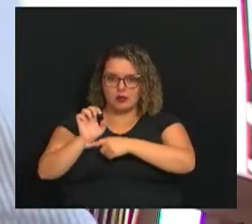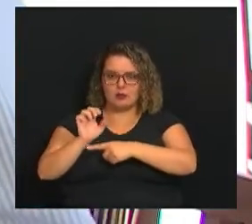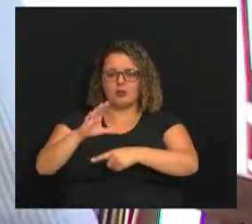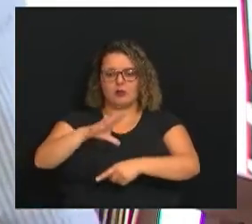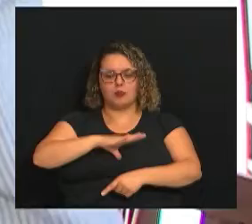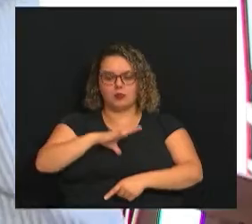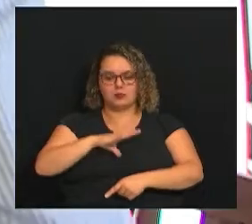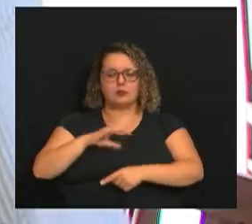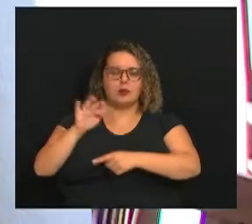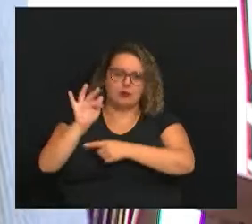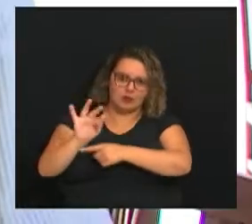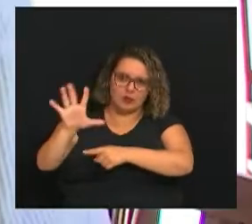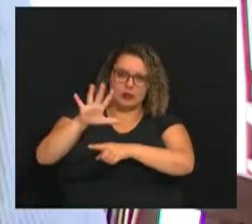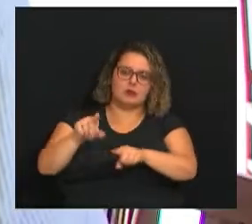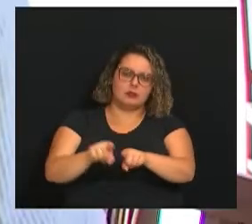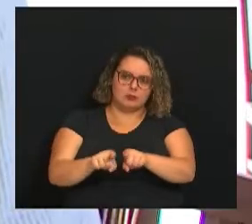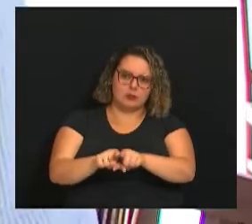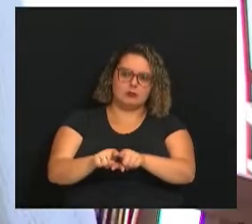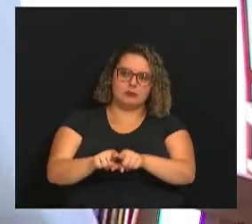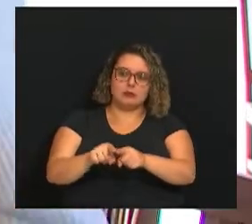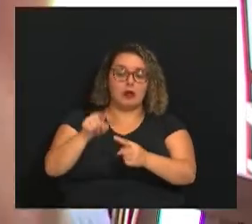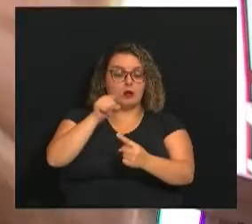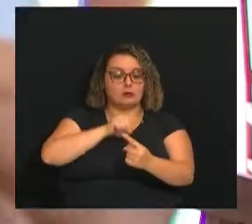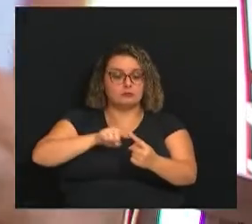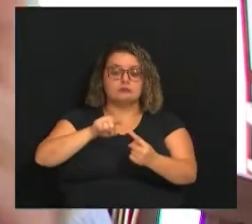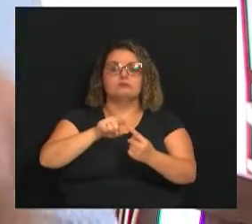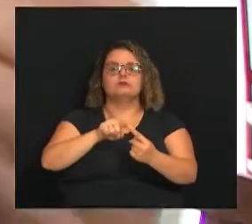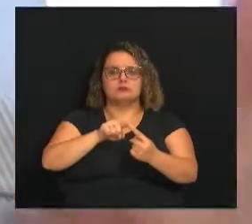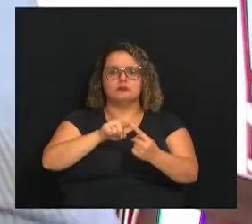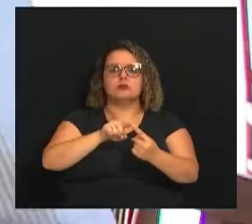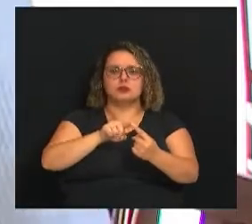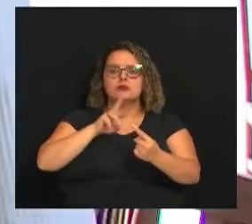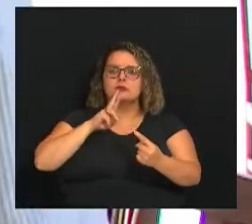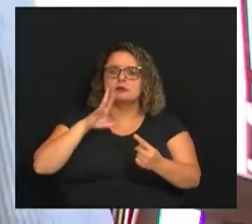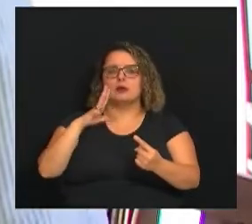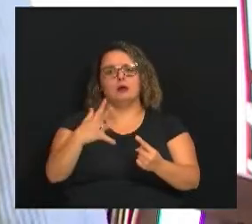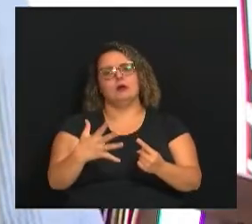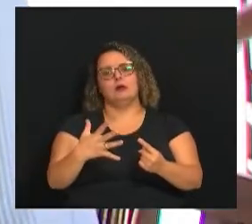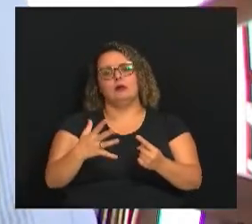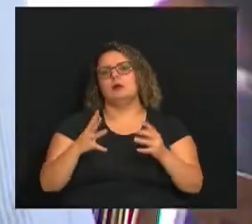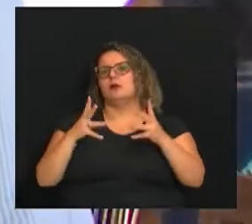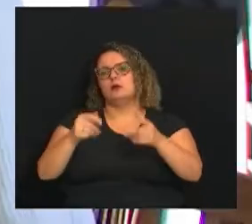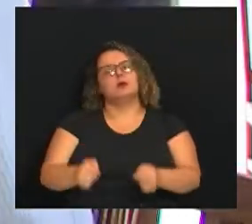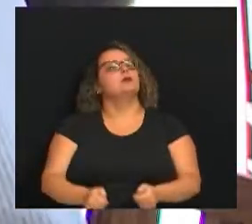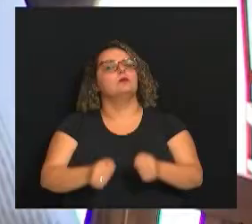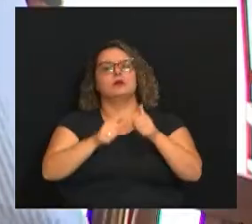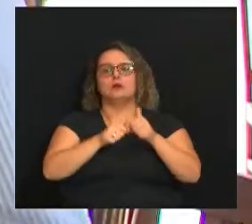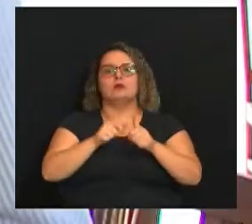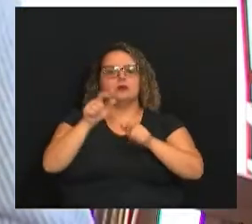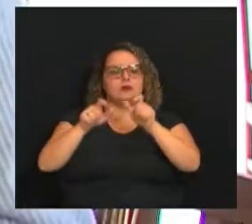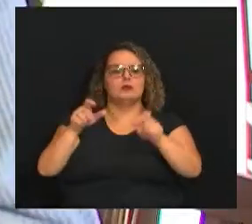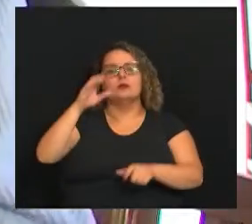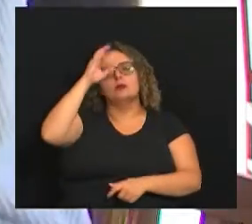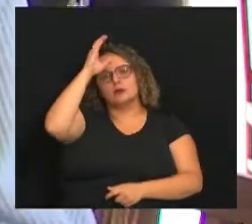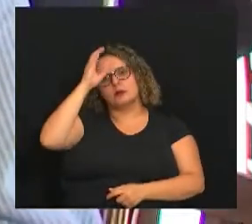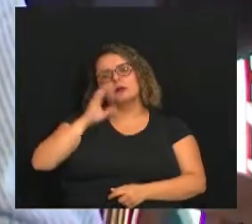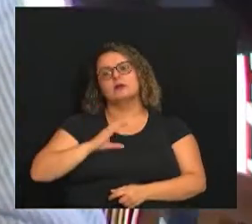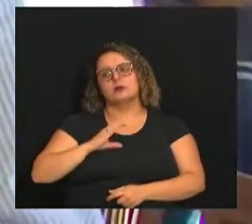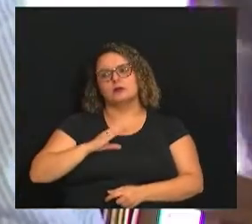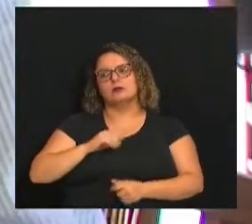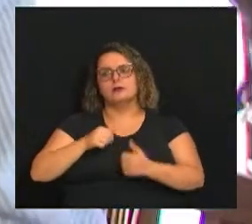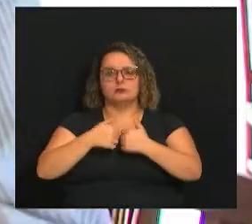para que a gente conjuntamente chegue a uma solução que traga benefício ao cidadão que anda de ônibus, e nós temos